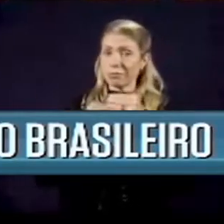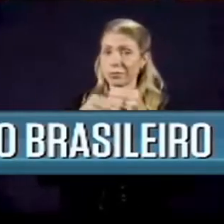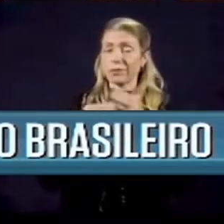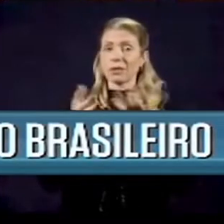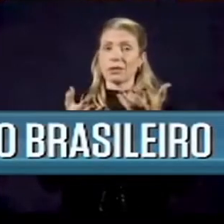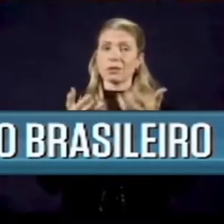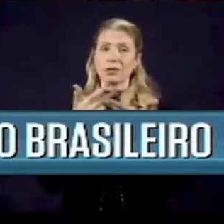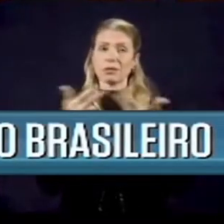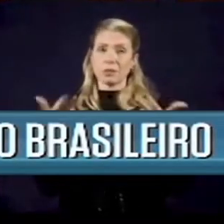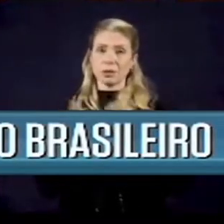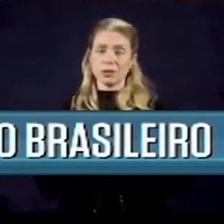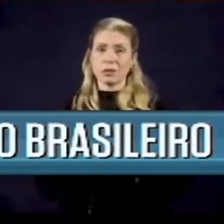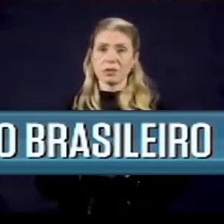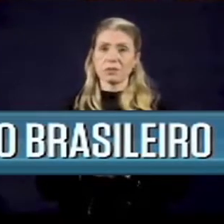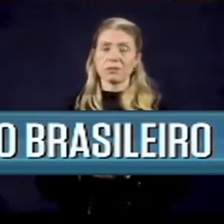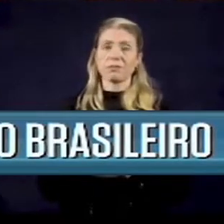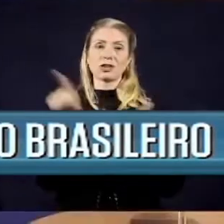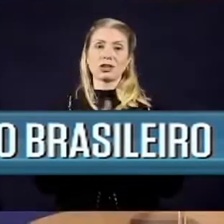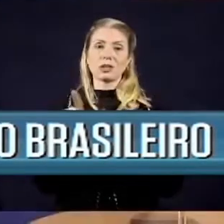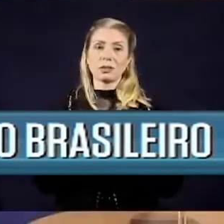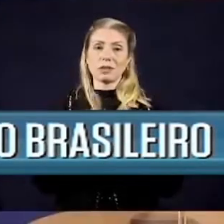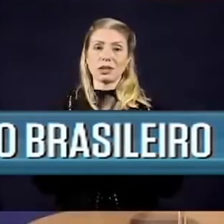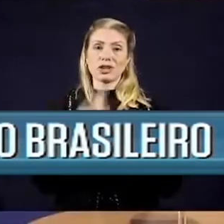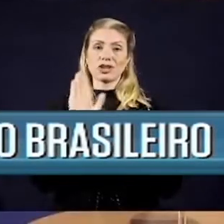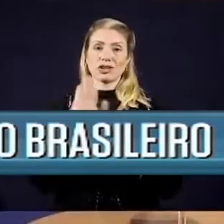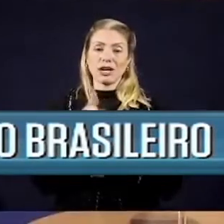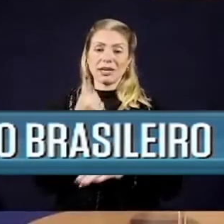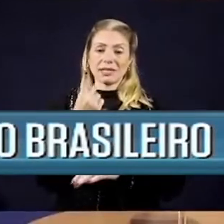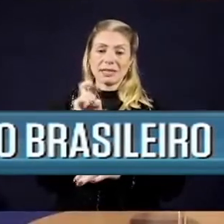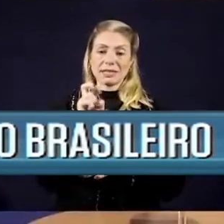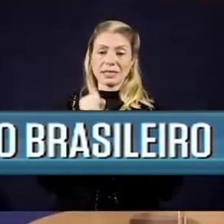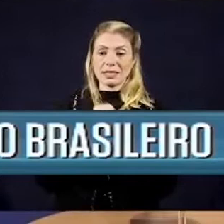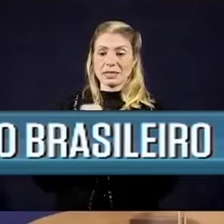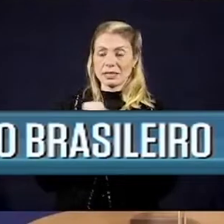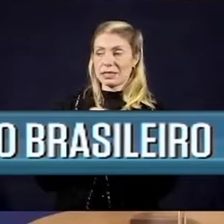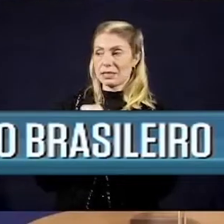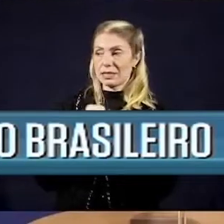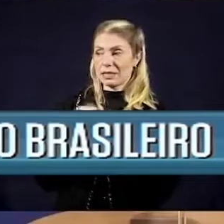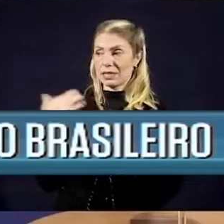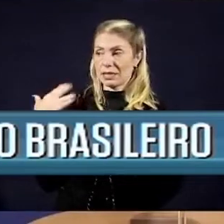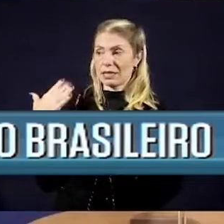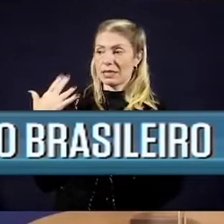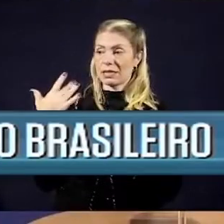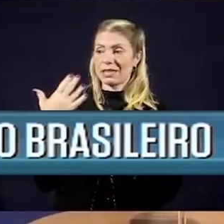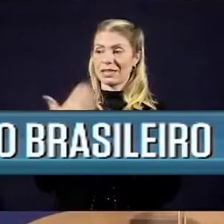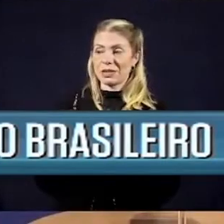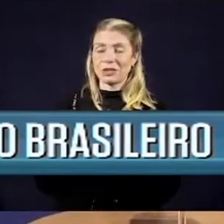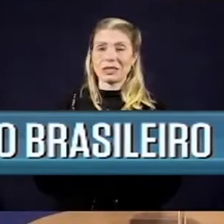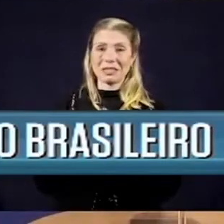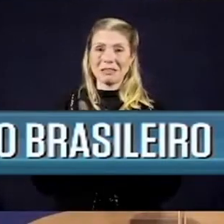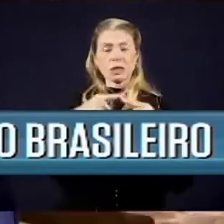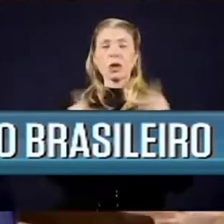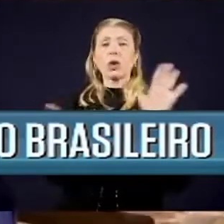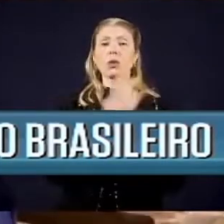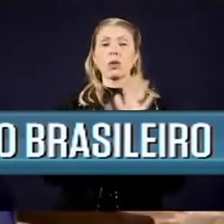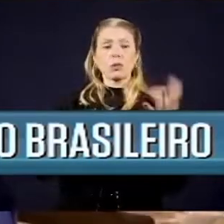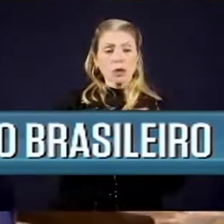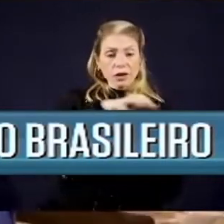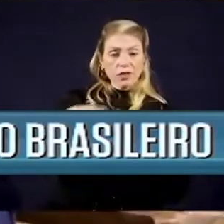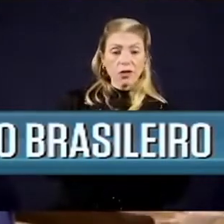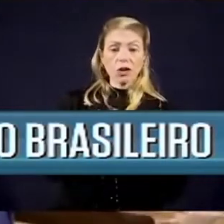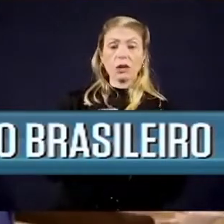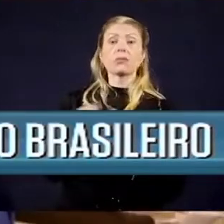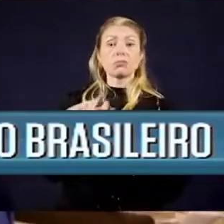foram os principais temas abordados no evento. André Esteves, presidente da BTG Pactual, organizadora do Agrofórum, abriu